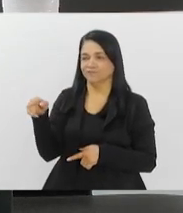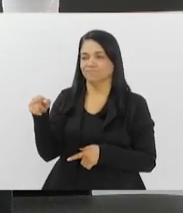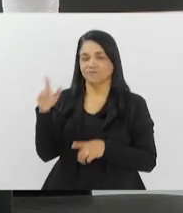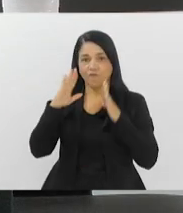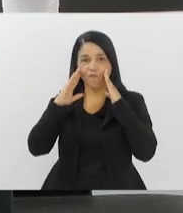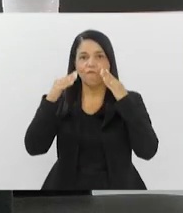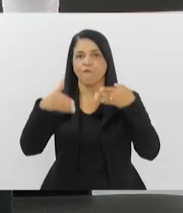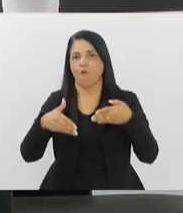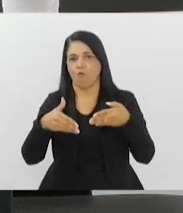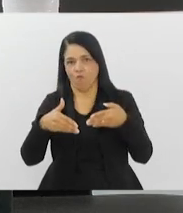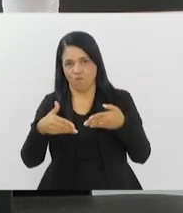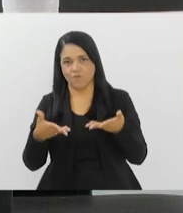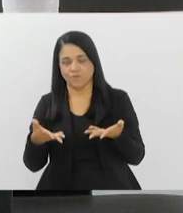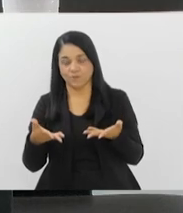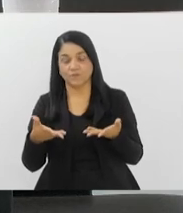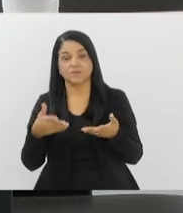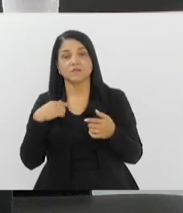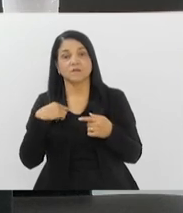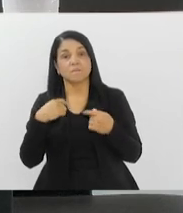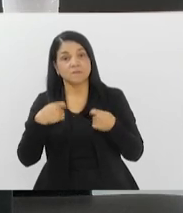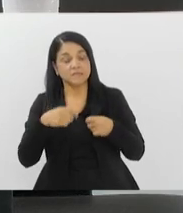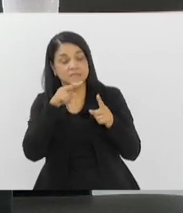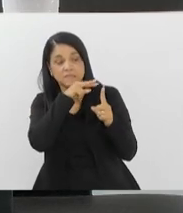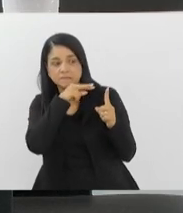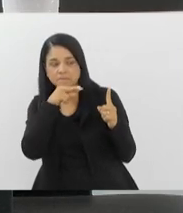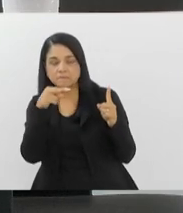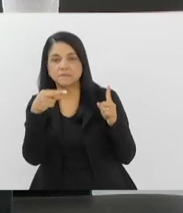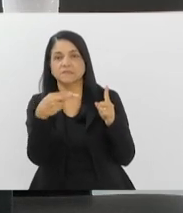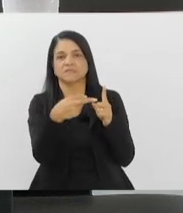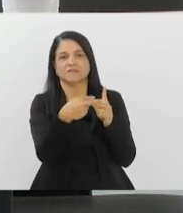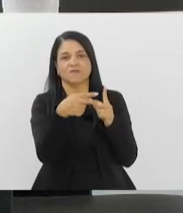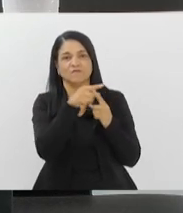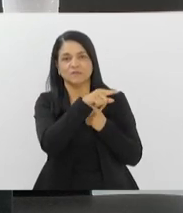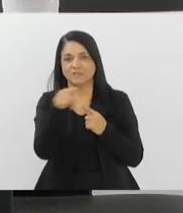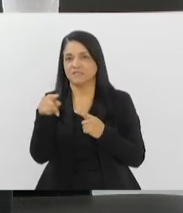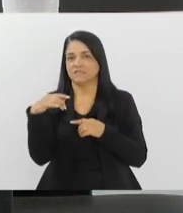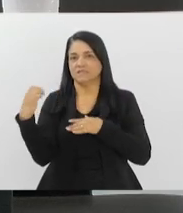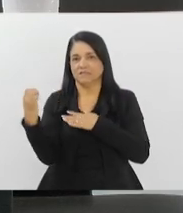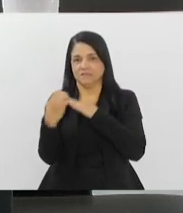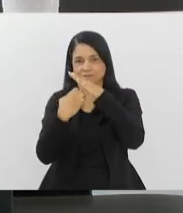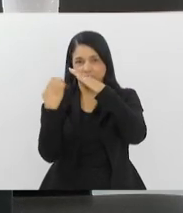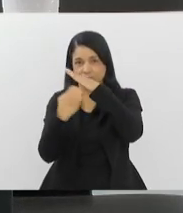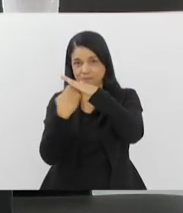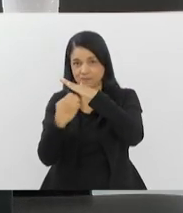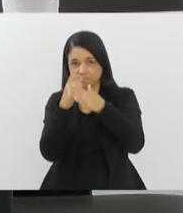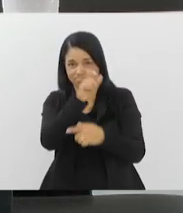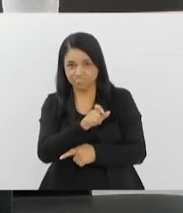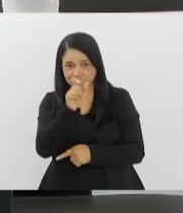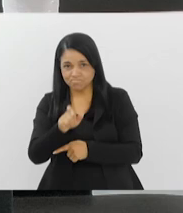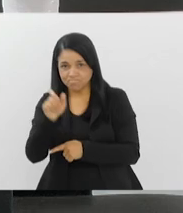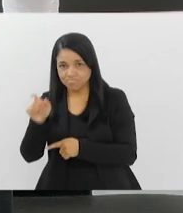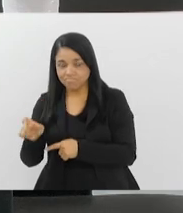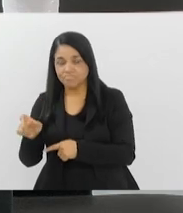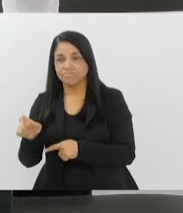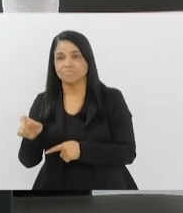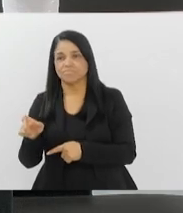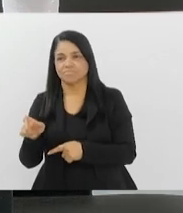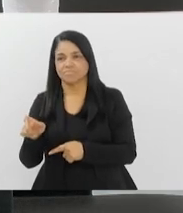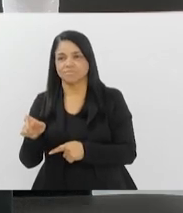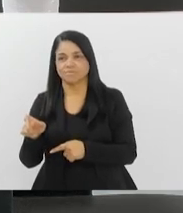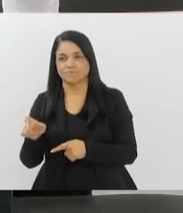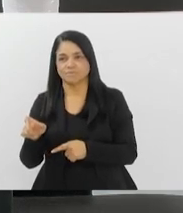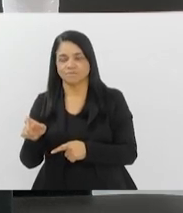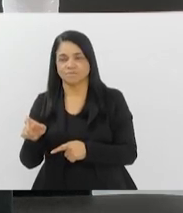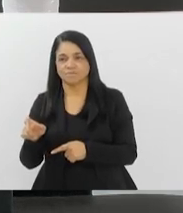Então, a gente tem que ter esse olhar, vocês que são empresários, que tem que ter esse olhar para